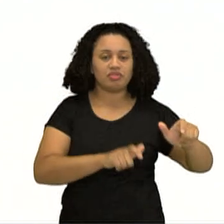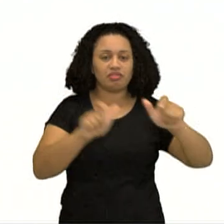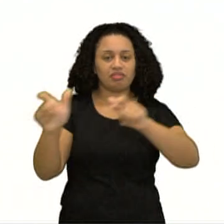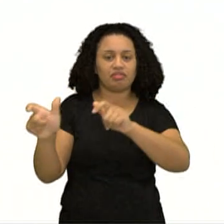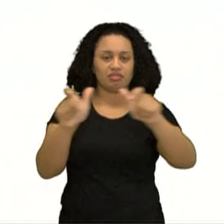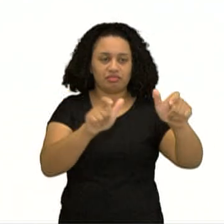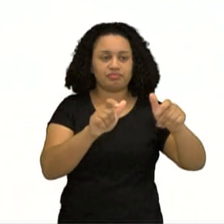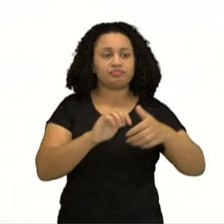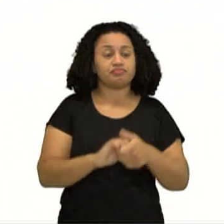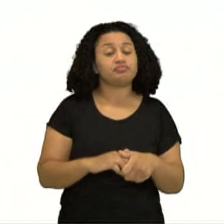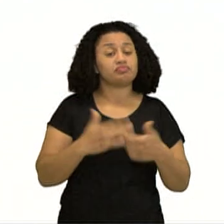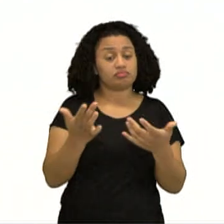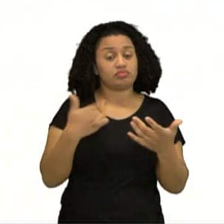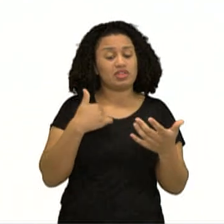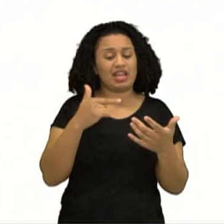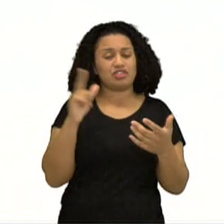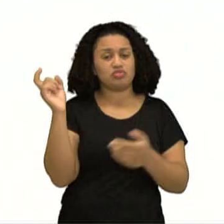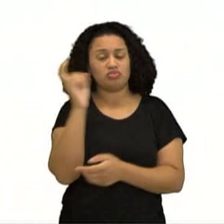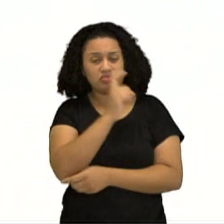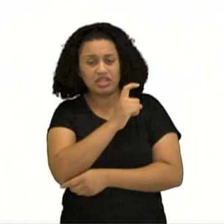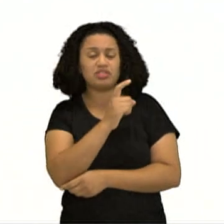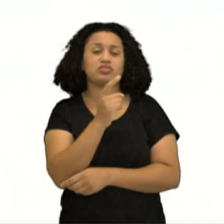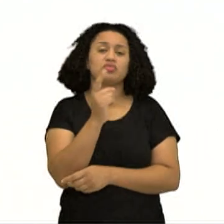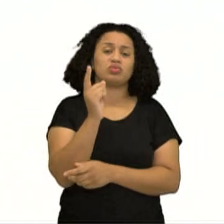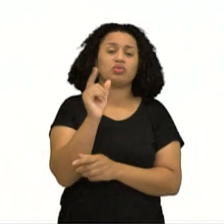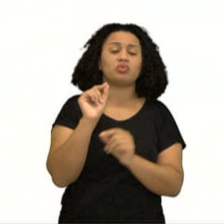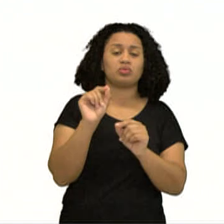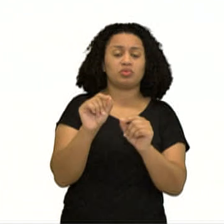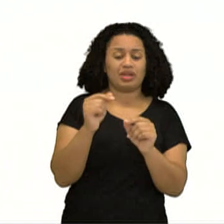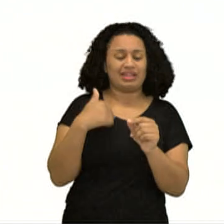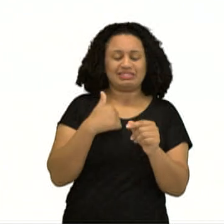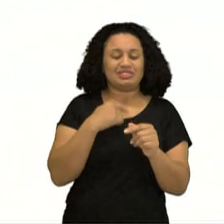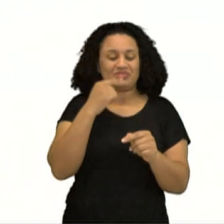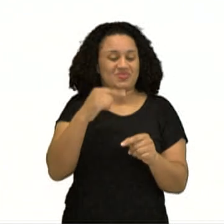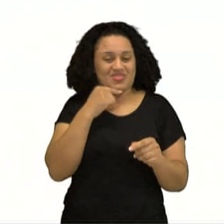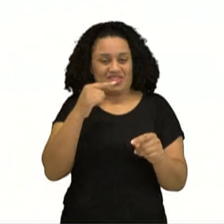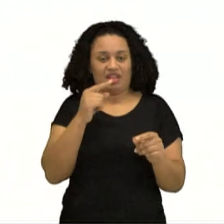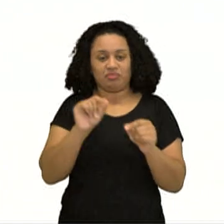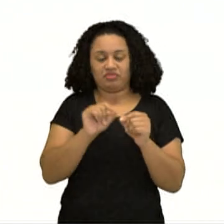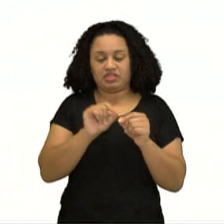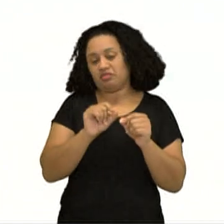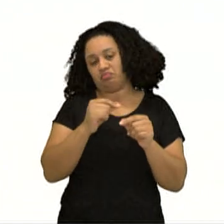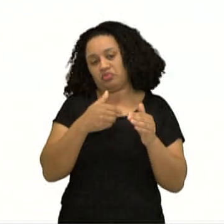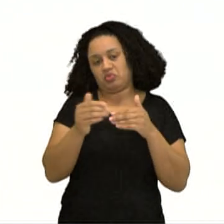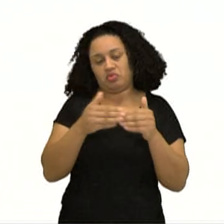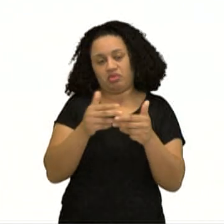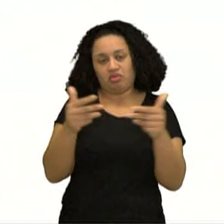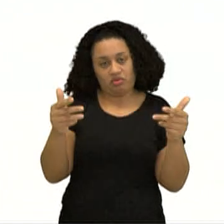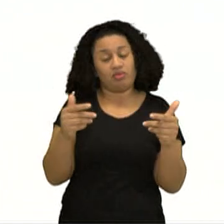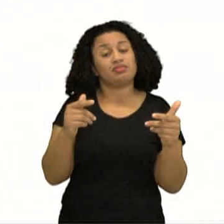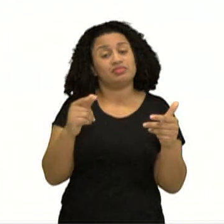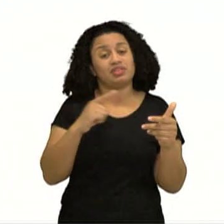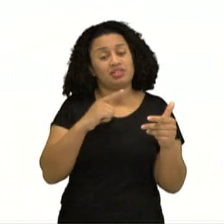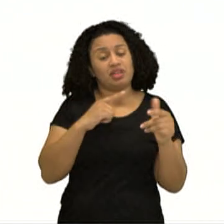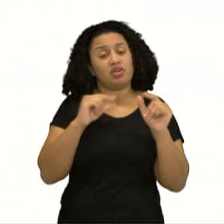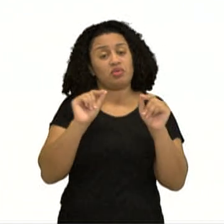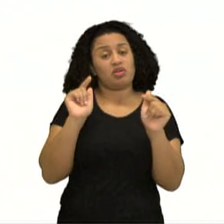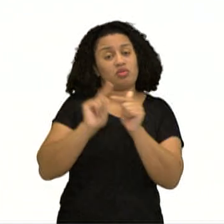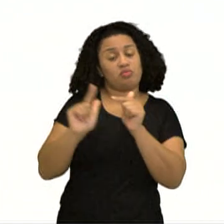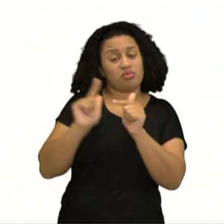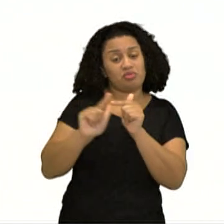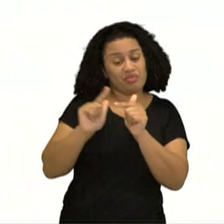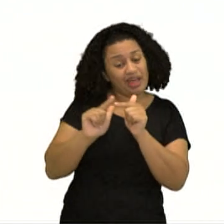deslocamento tornar-se difícil, complicado ou impraticável por qualquer motivo, existe um problema